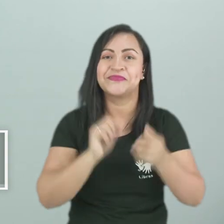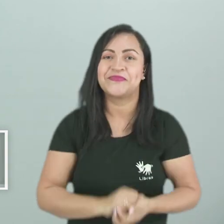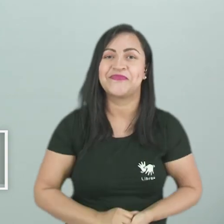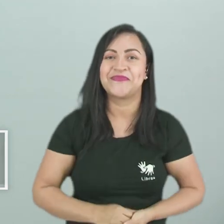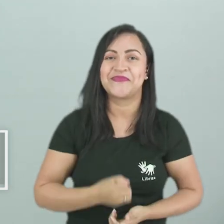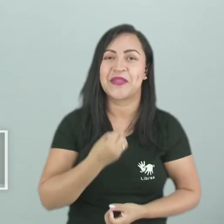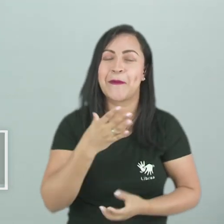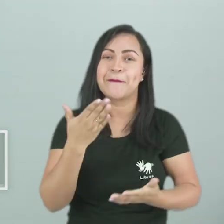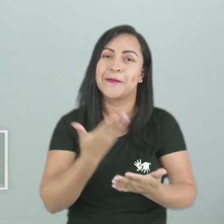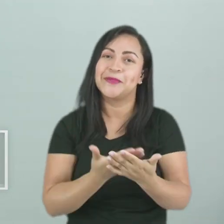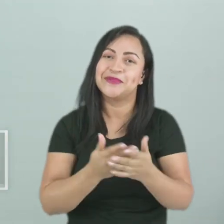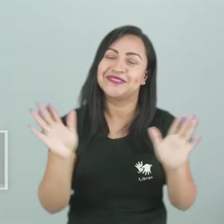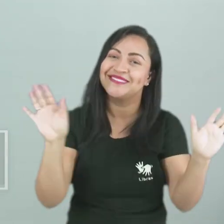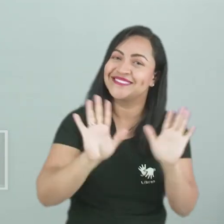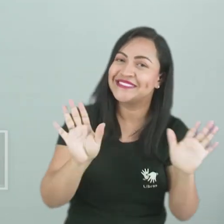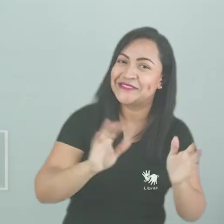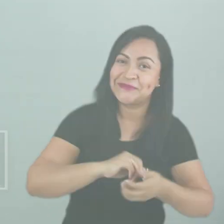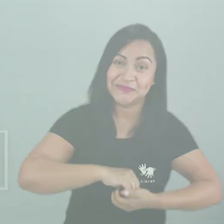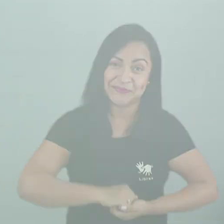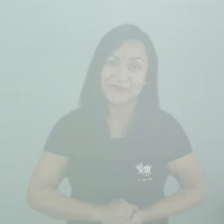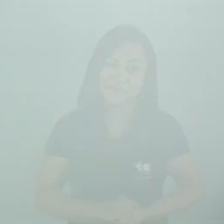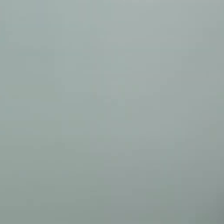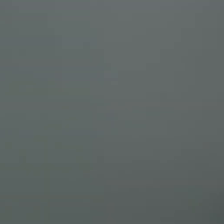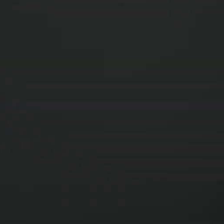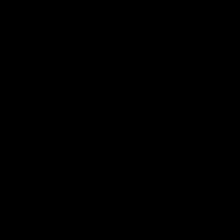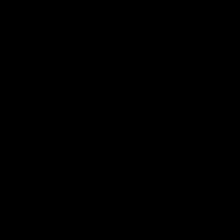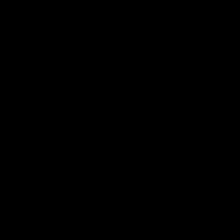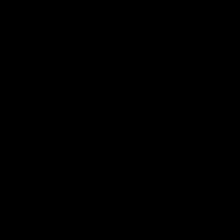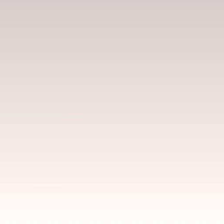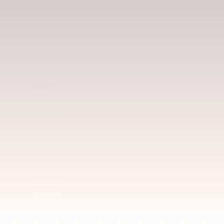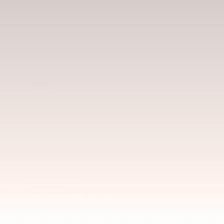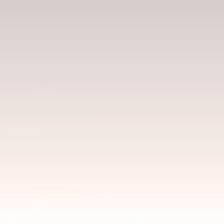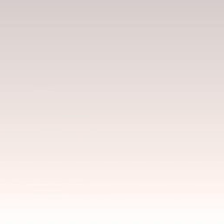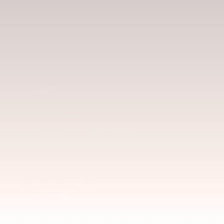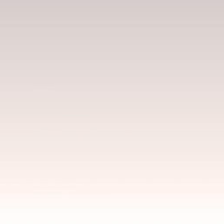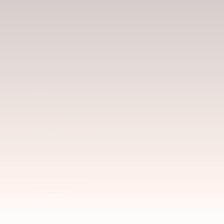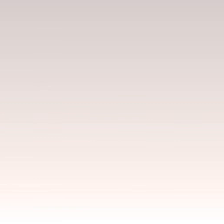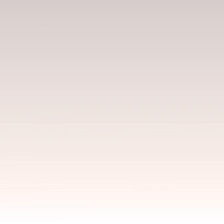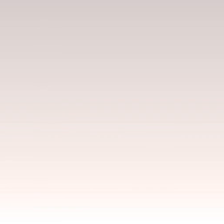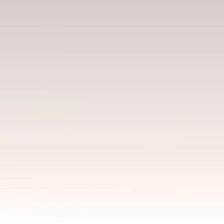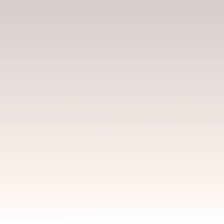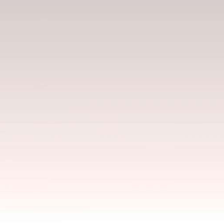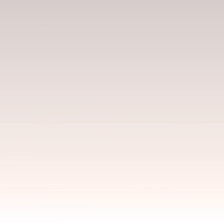Bons estudos e até a próxima aula!